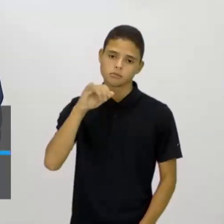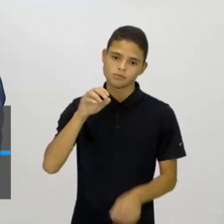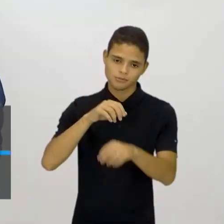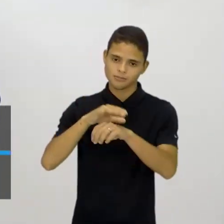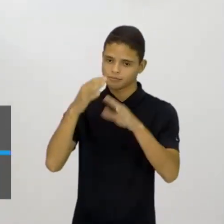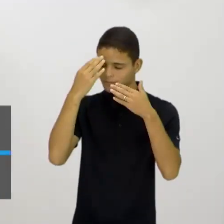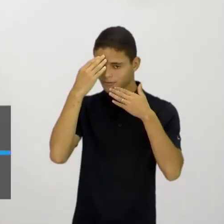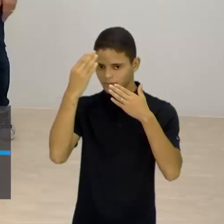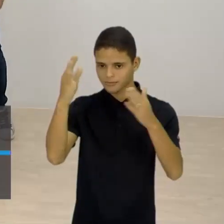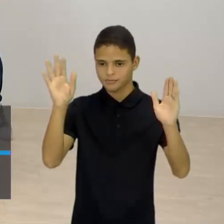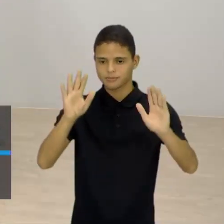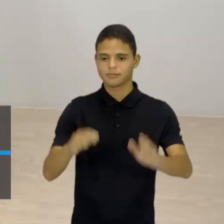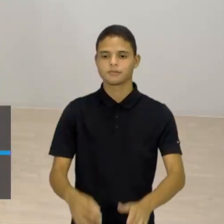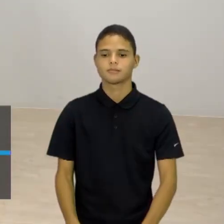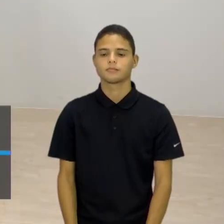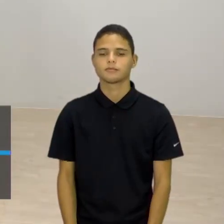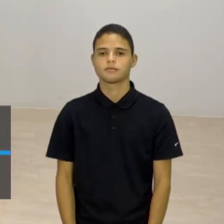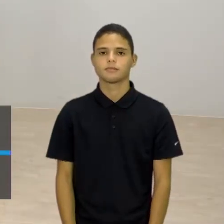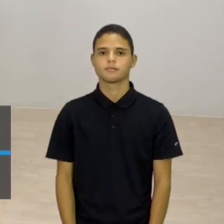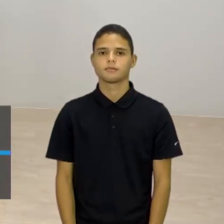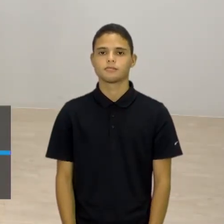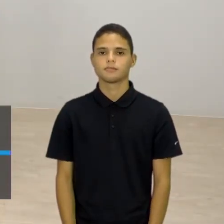obrigado gente